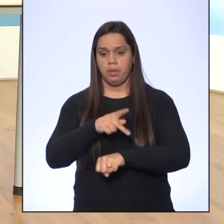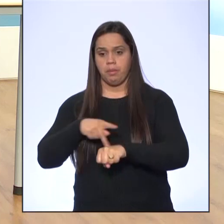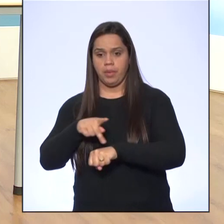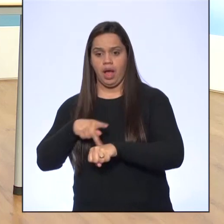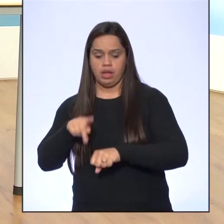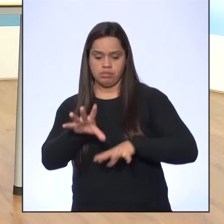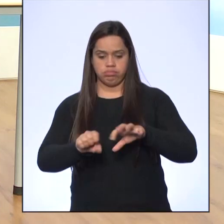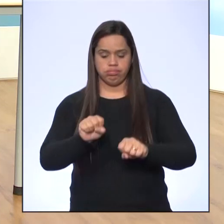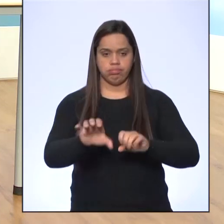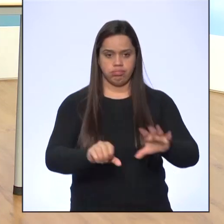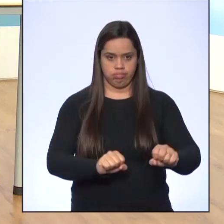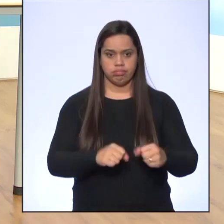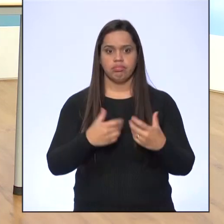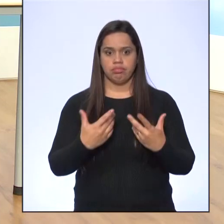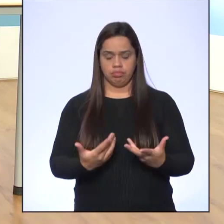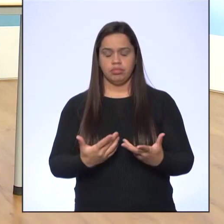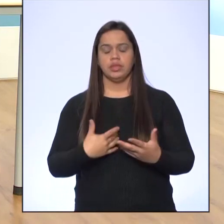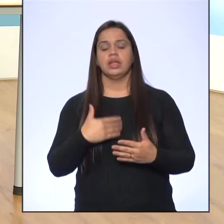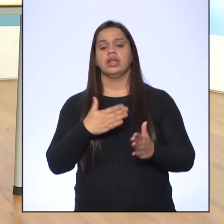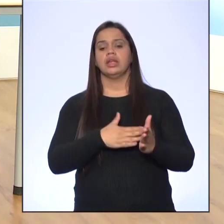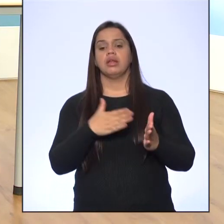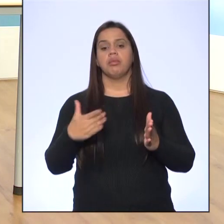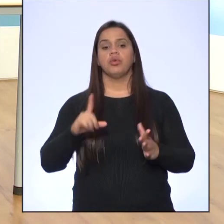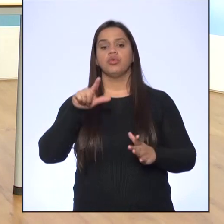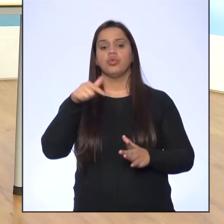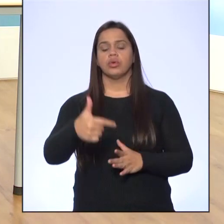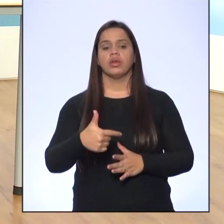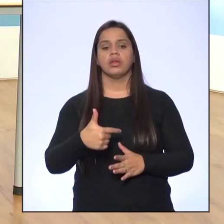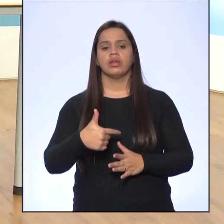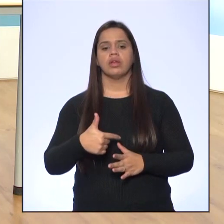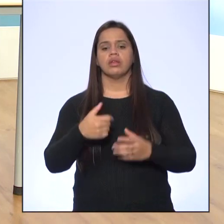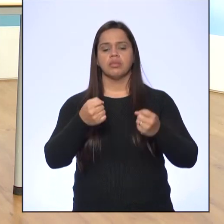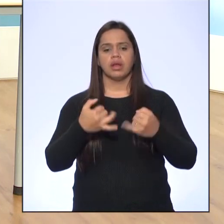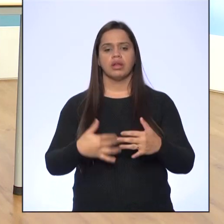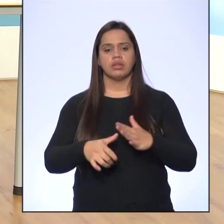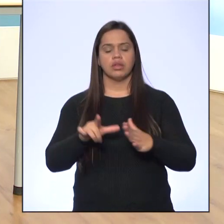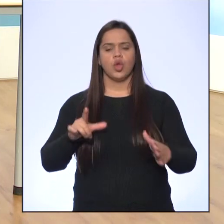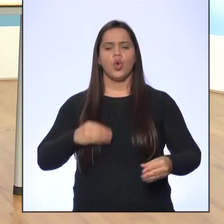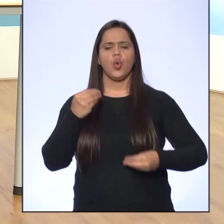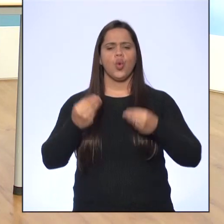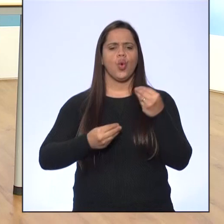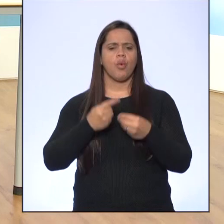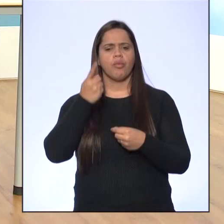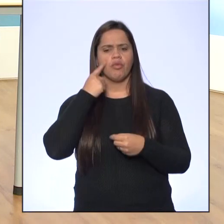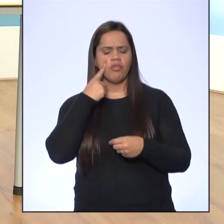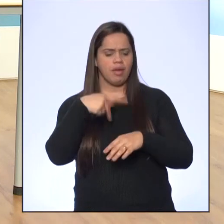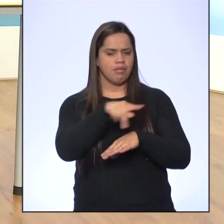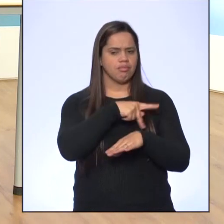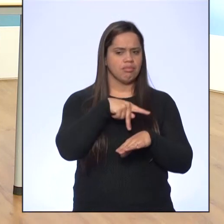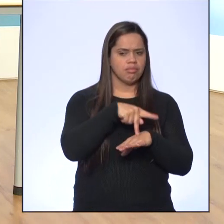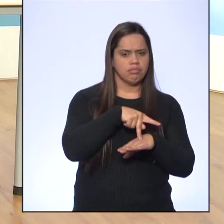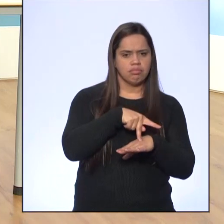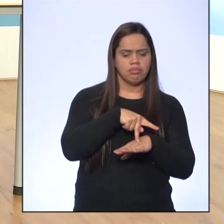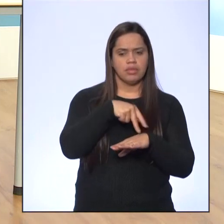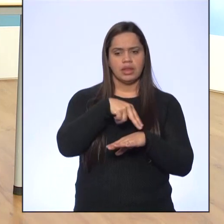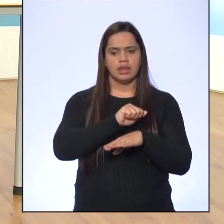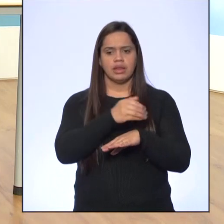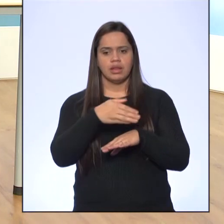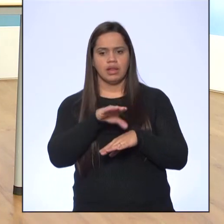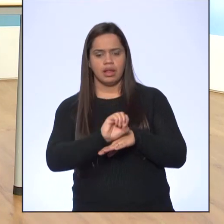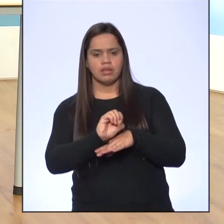unificá-las, inclusive. E a partir da sua reflexão anterior, como podemos relacionar os significados de nação e de fraternidade com o